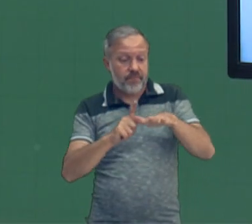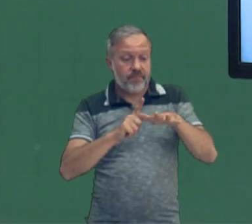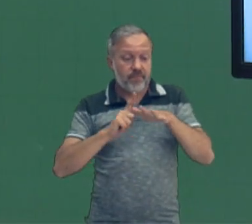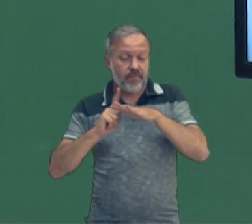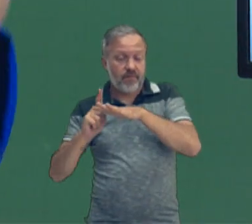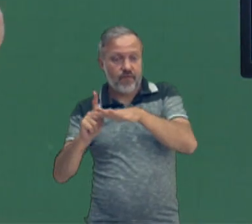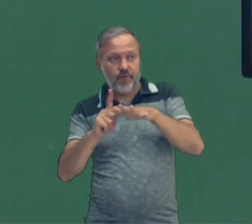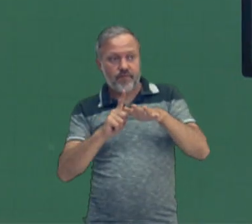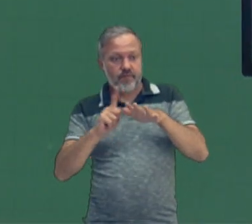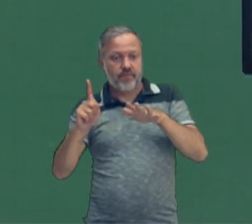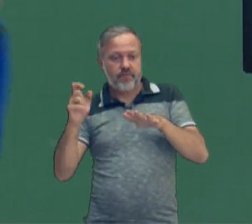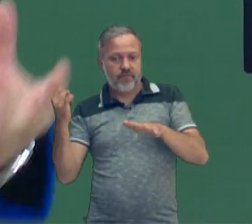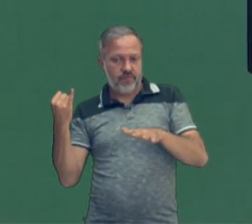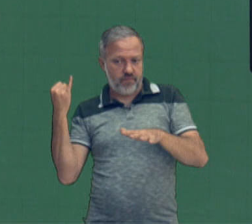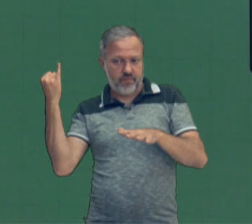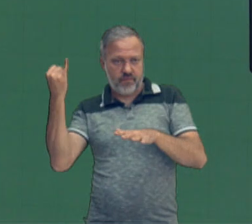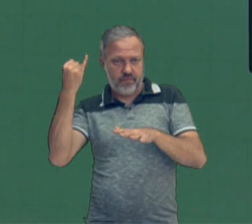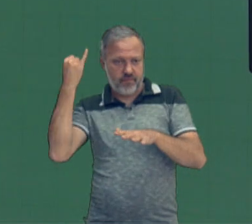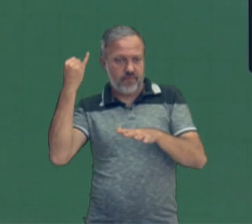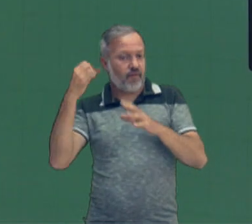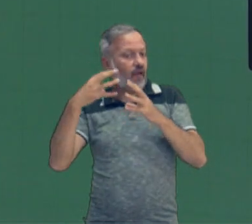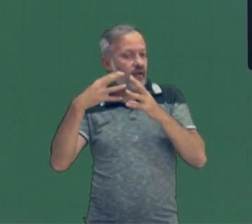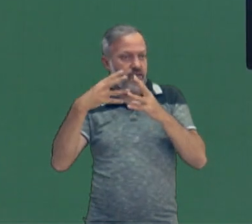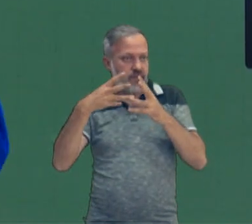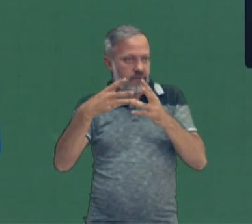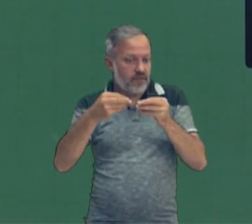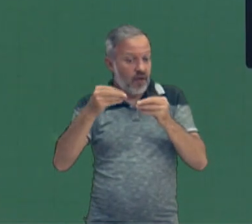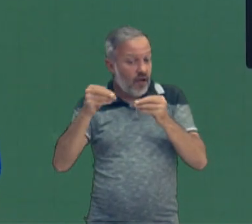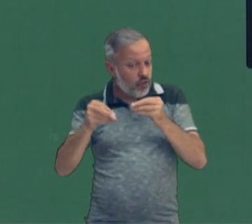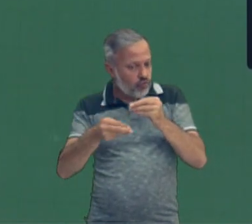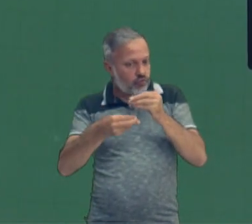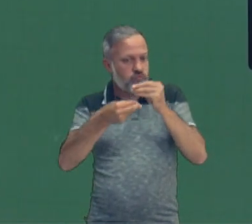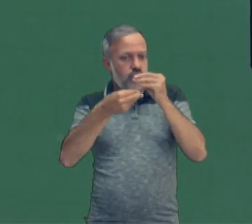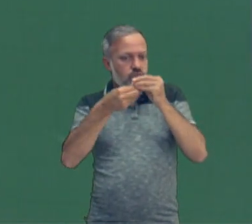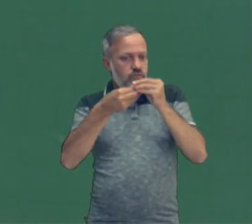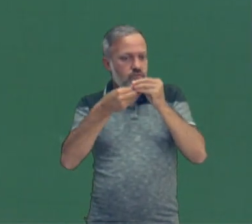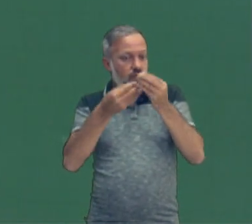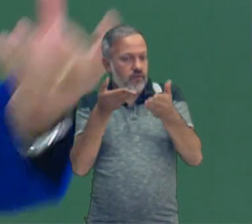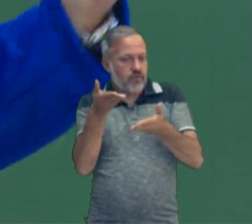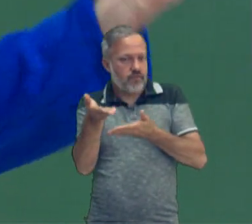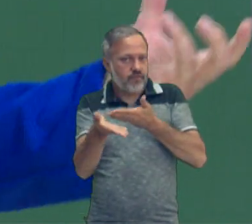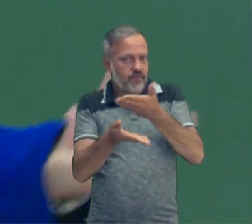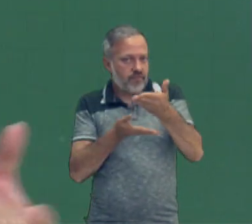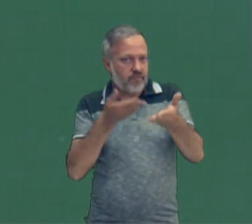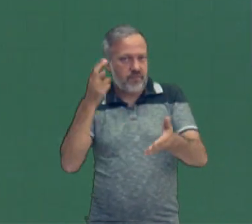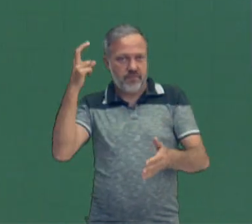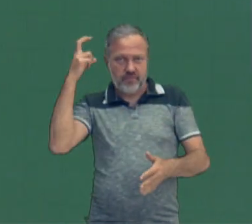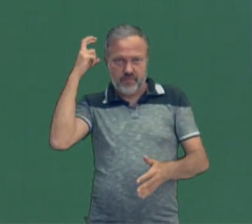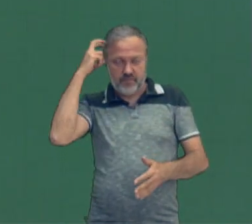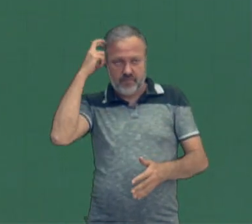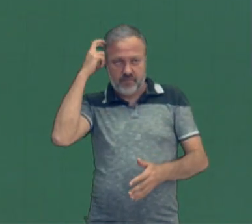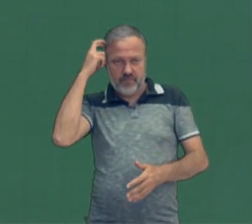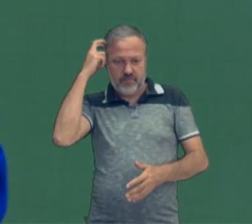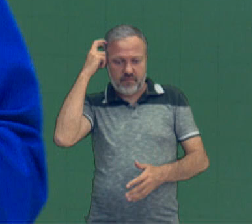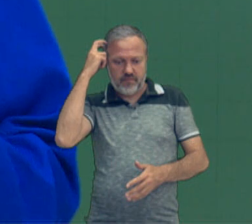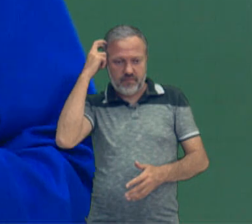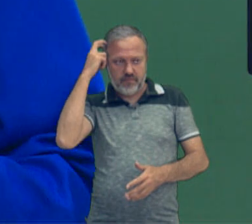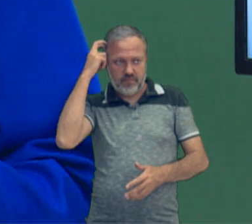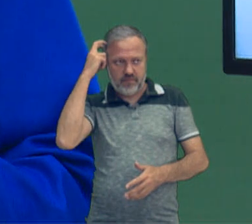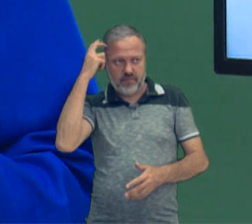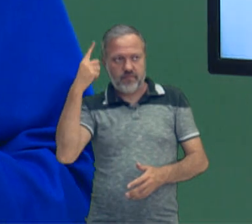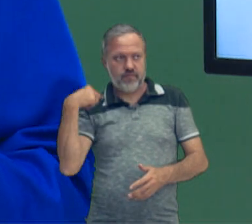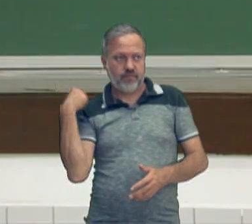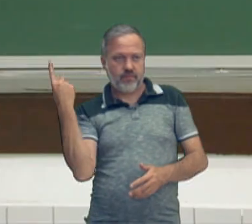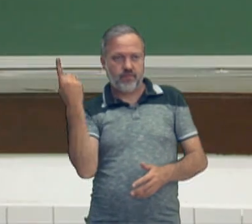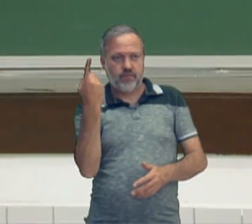o principal cerne de tudo isso está nesse intercâmbio cultural. Enriquece. Imagine, nós aqui,